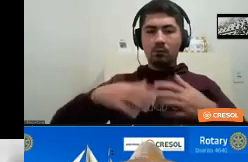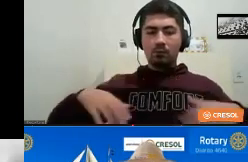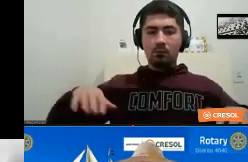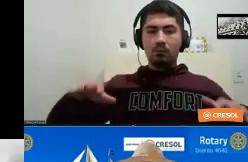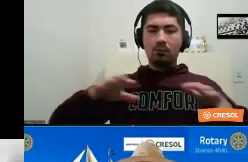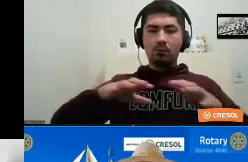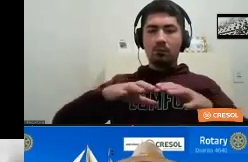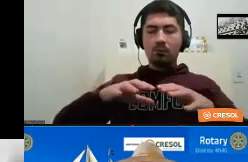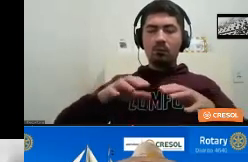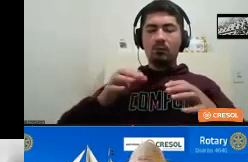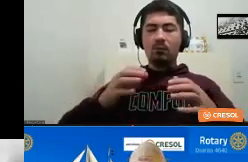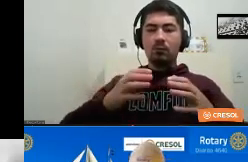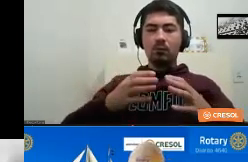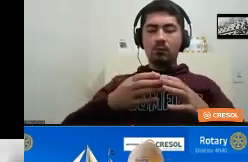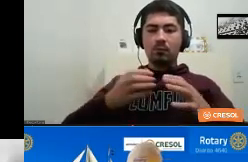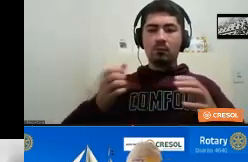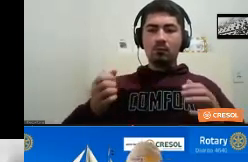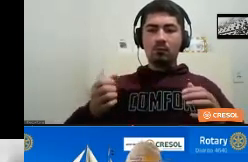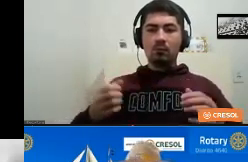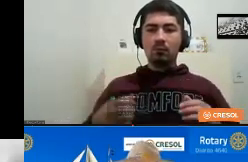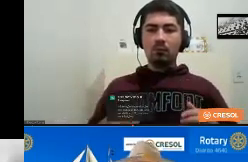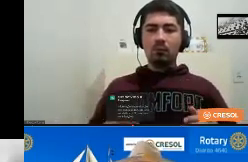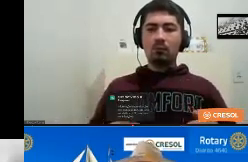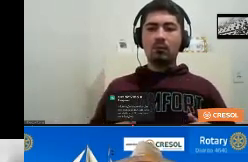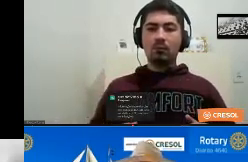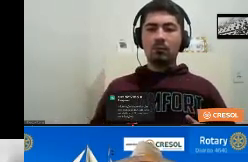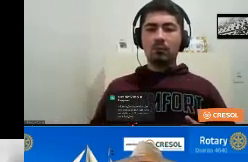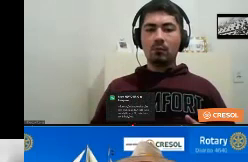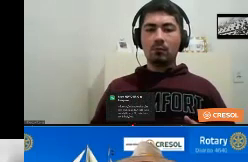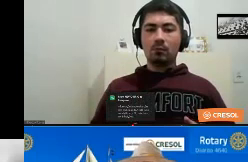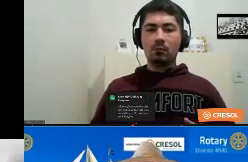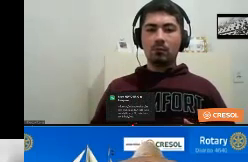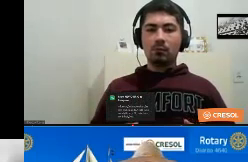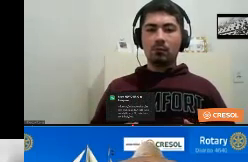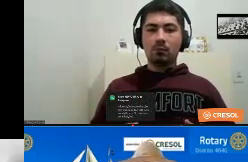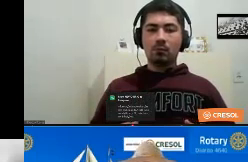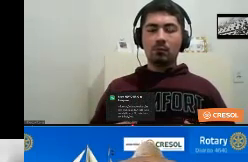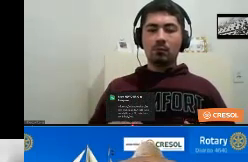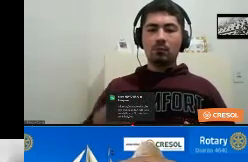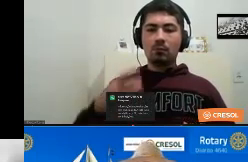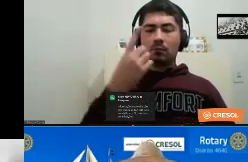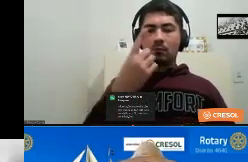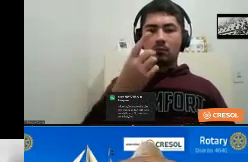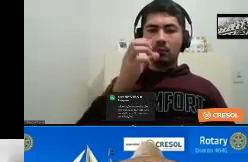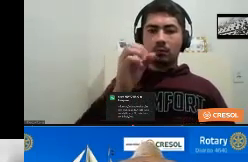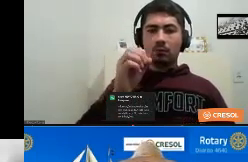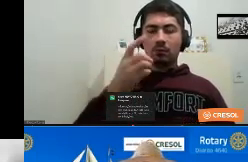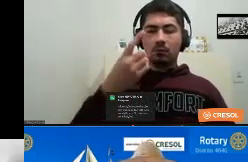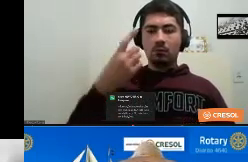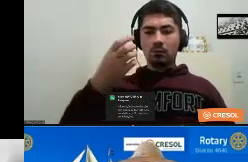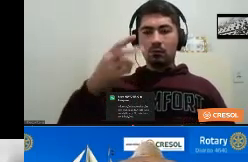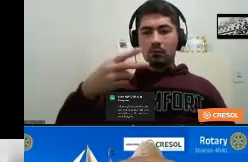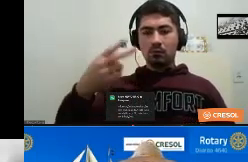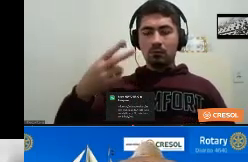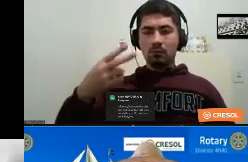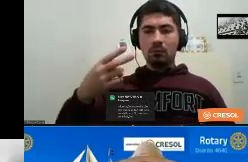escada Majúrios vai até o 13º andar. E aqui, esta área aqui, 11º, 12º,